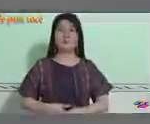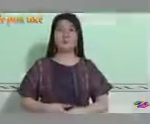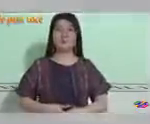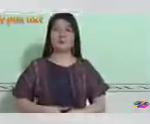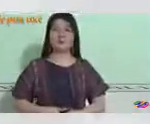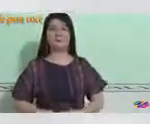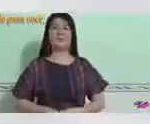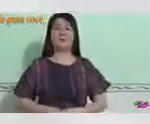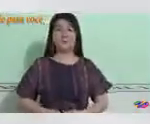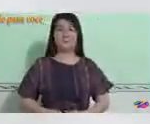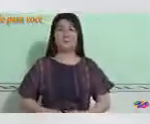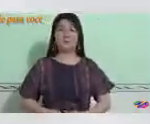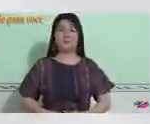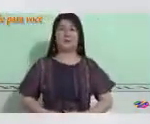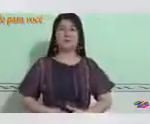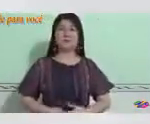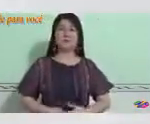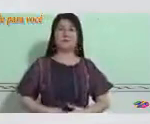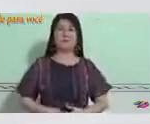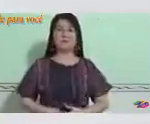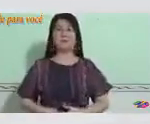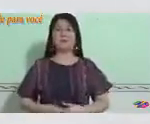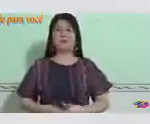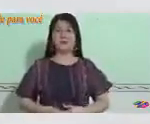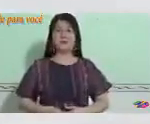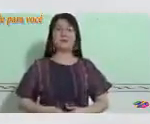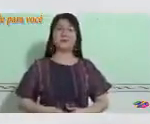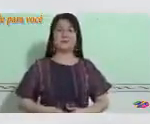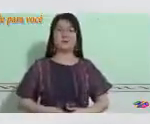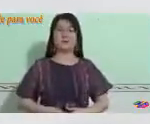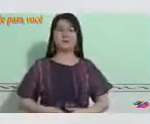SAIBAMISSOBRSOMO tratar a cicatriz de queimadura. 4.